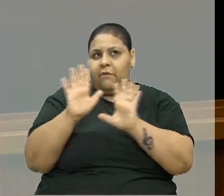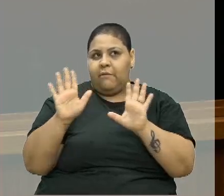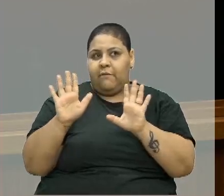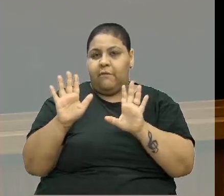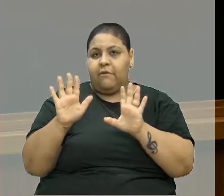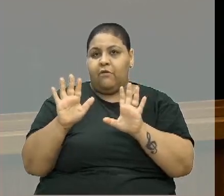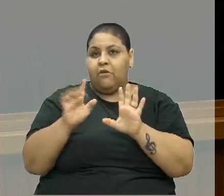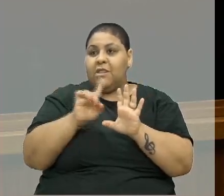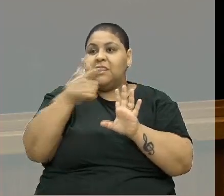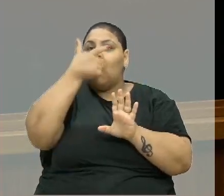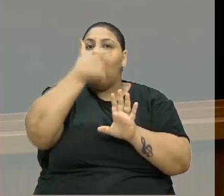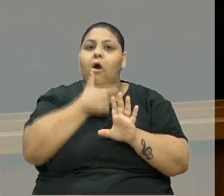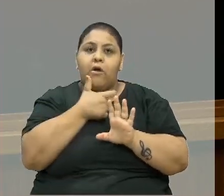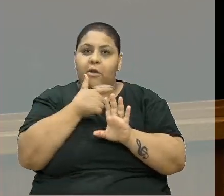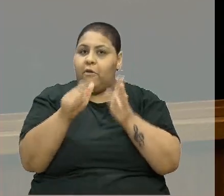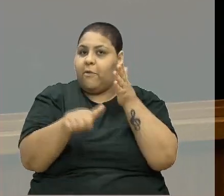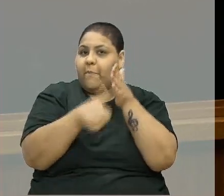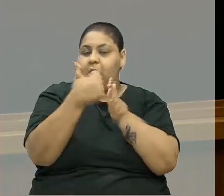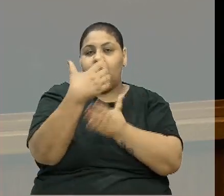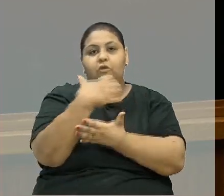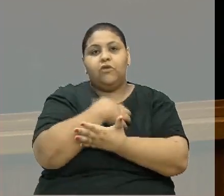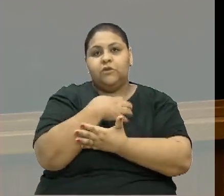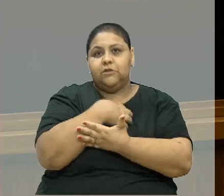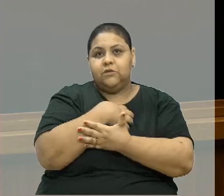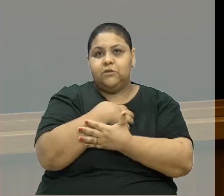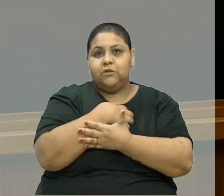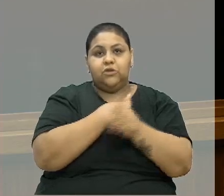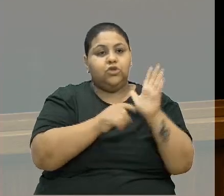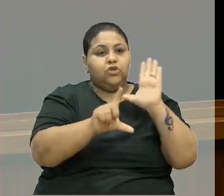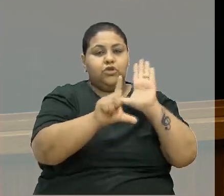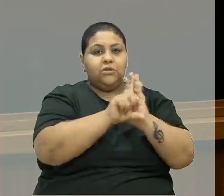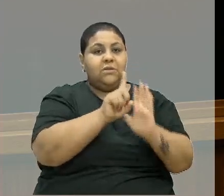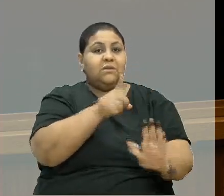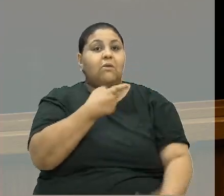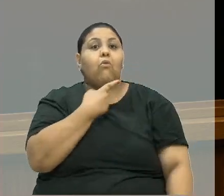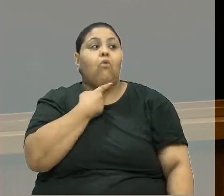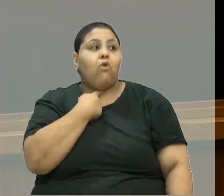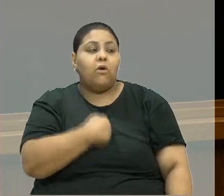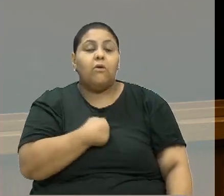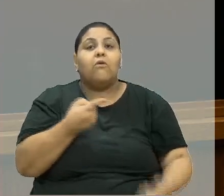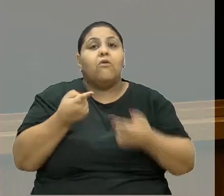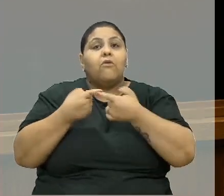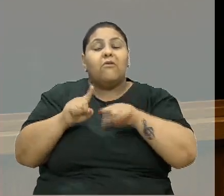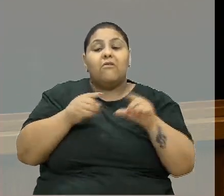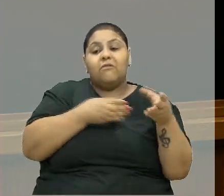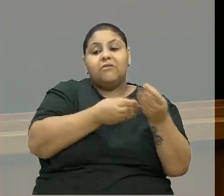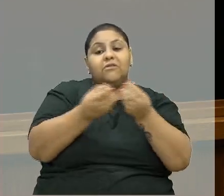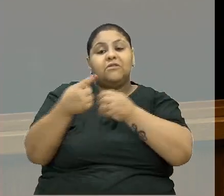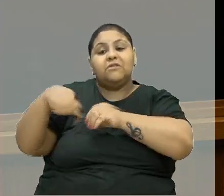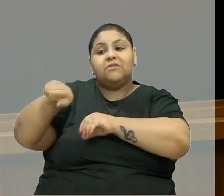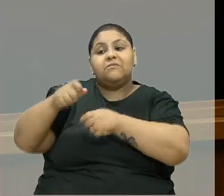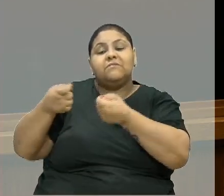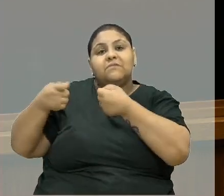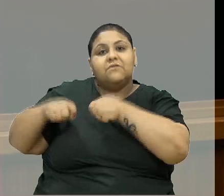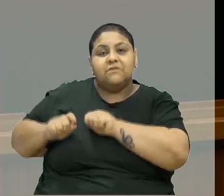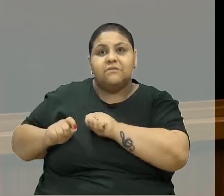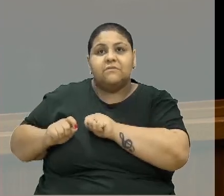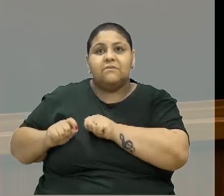particularmente não acho a melhor forma de legislar, não gosto disso, mas muitas vezes a gente